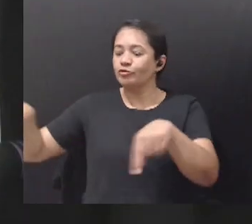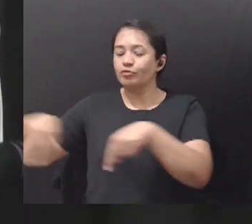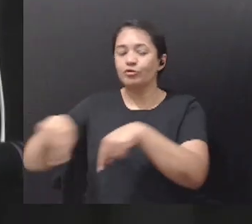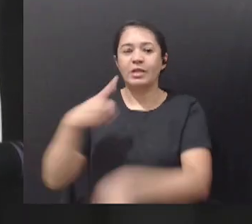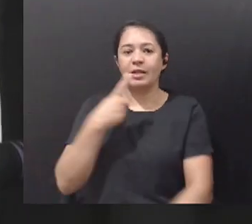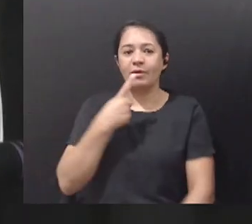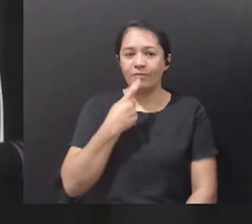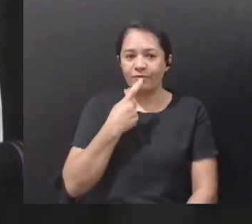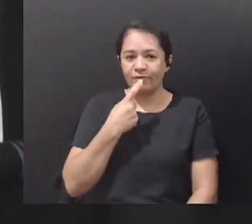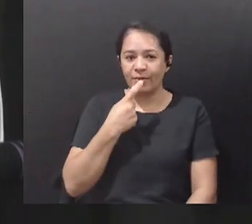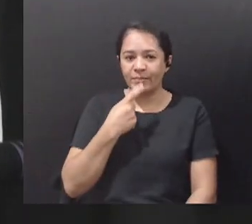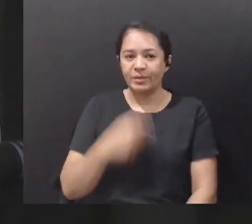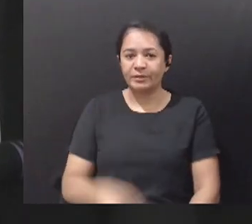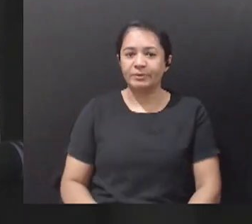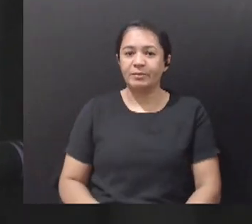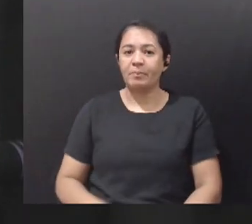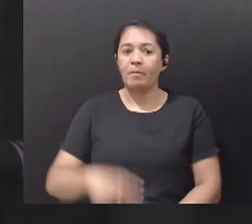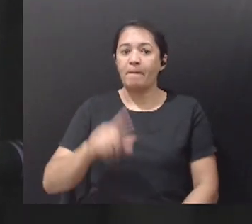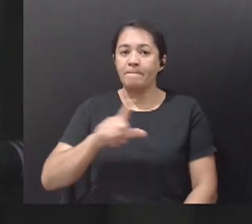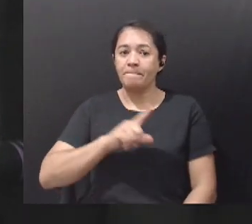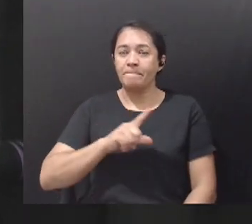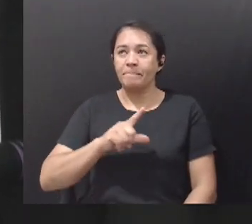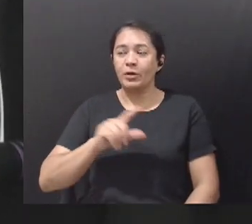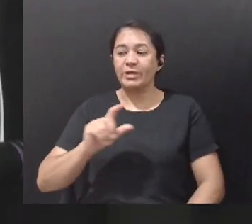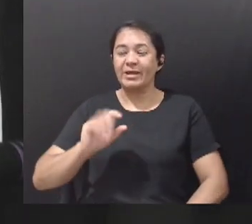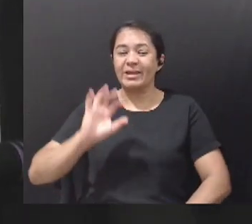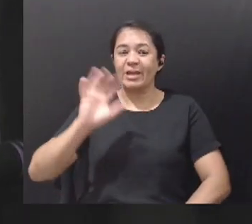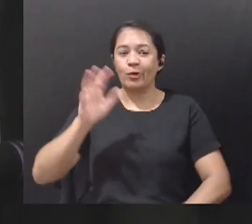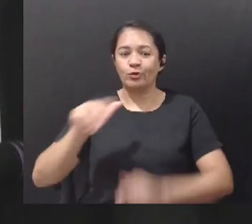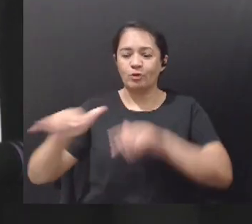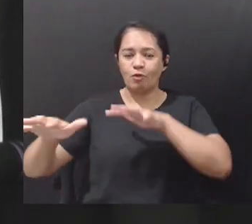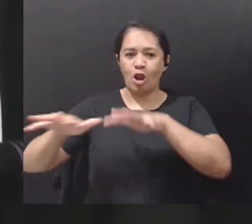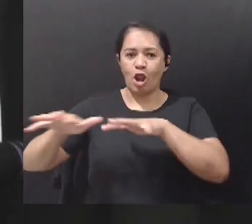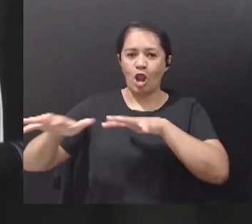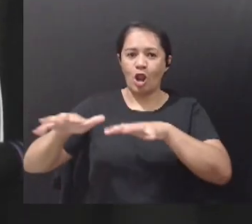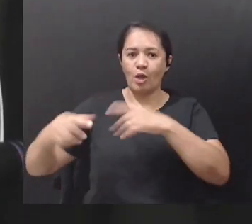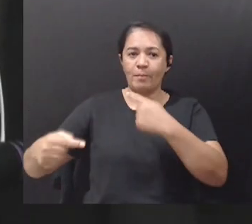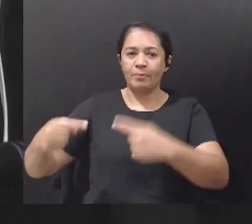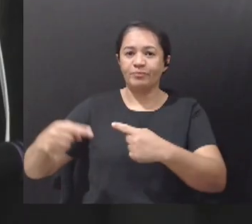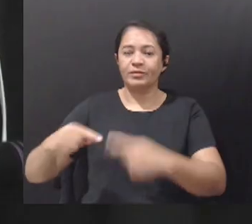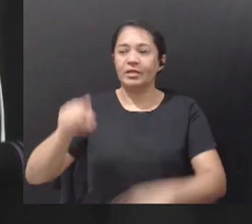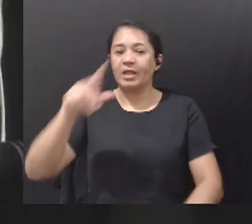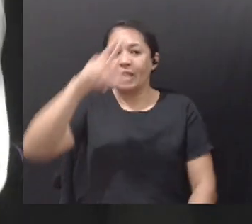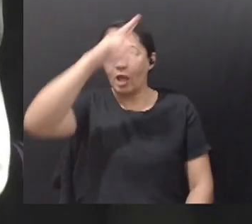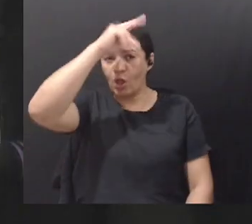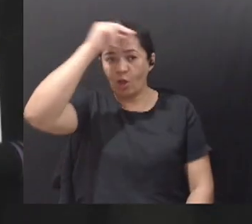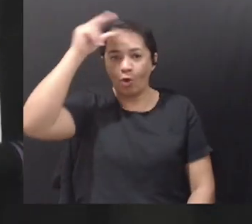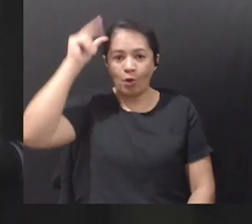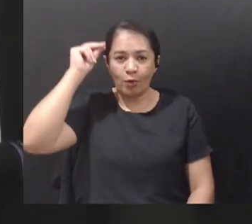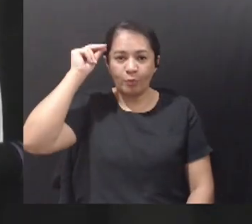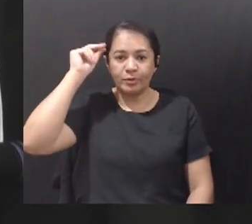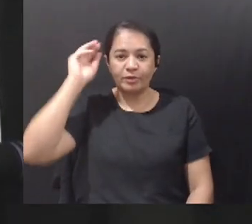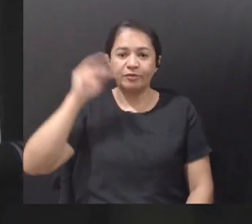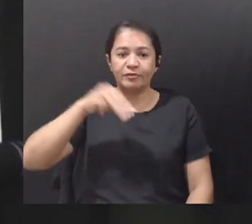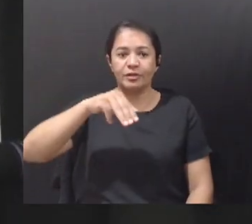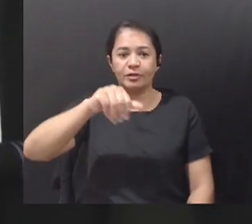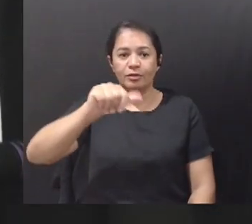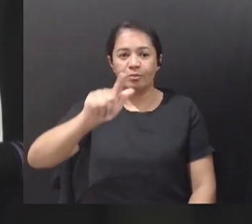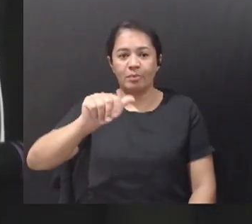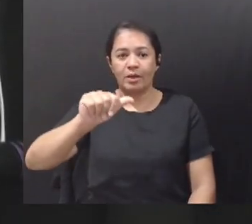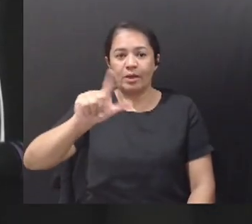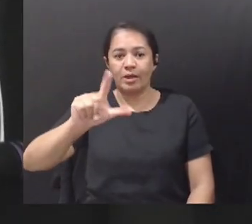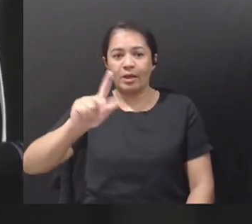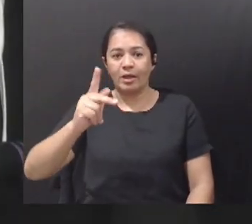um movimento político partidário, e estava lá o prefeito Magalhães Teixeira, que eu já o conhecia das minhas andanças, do meu trabalho, eu não tinha